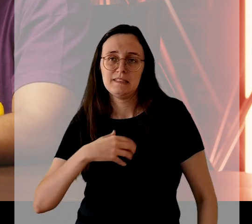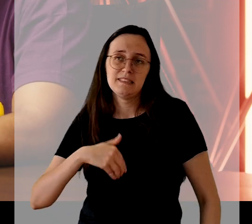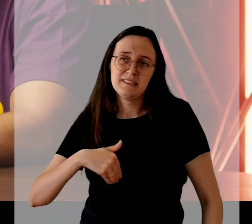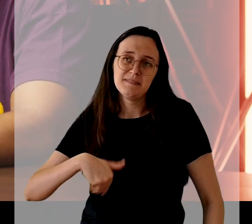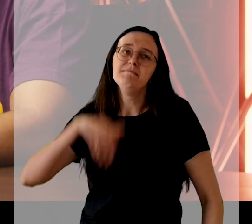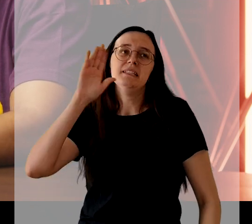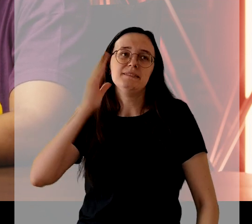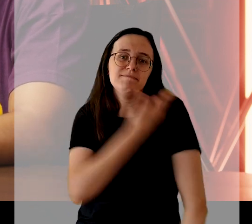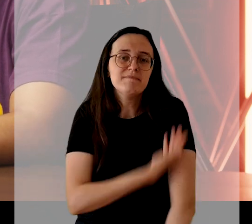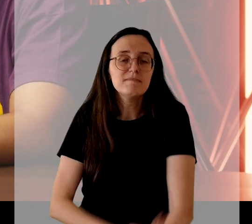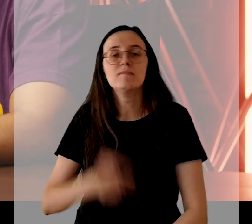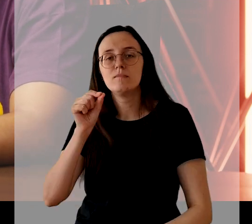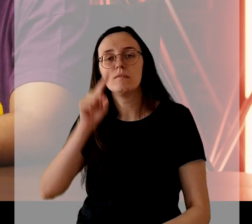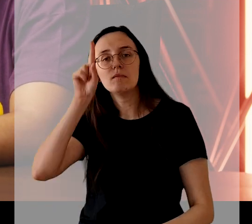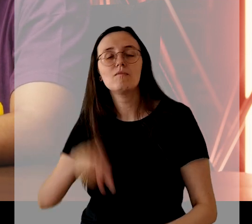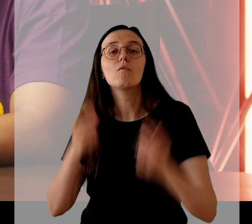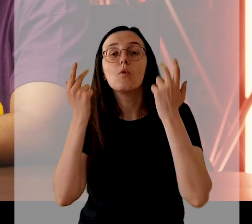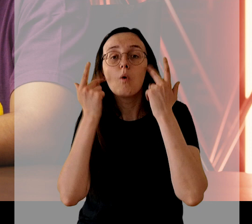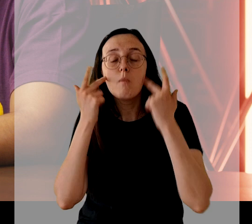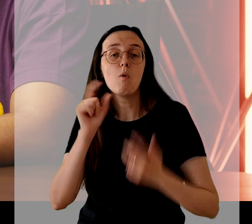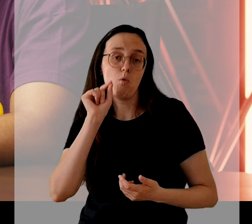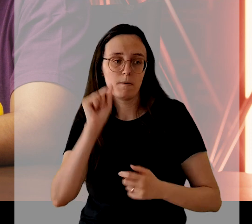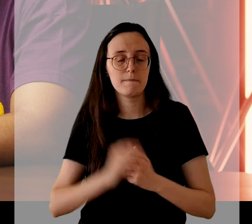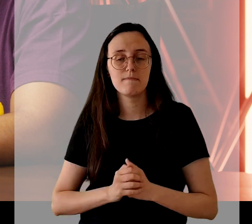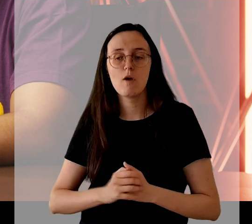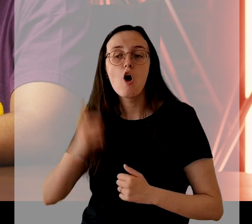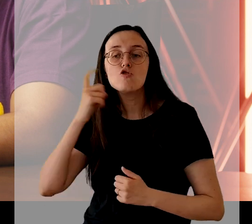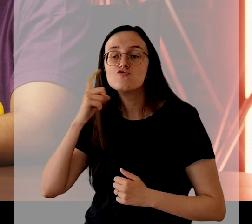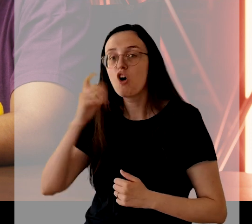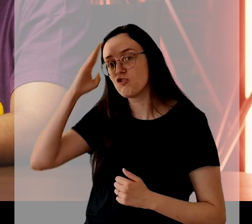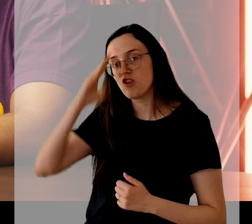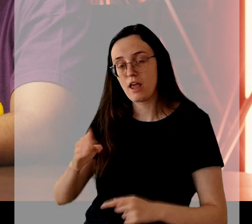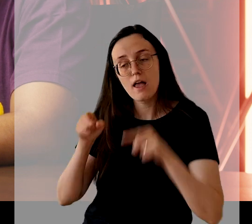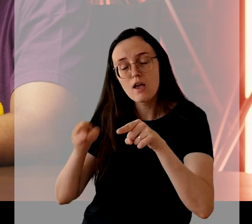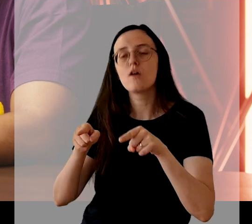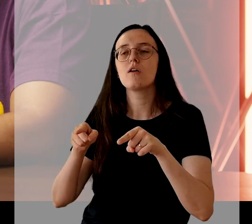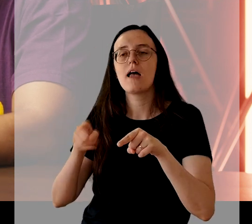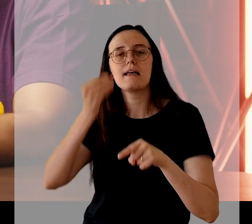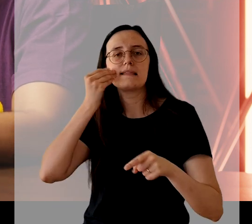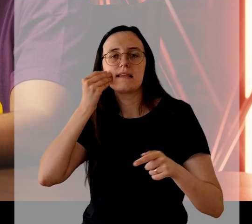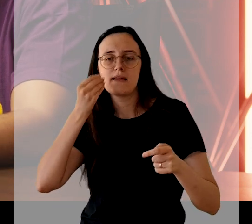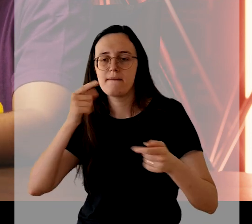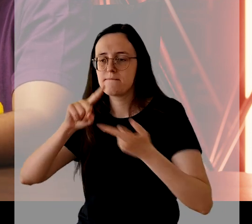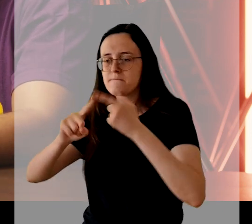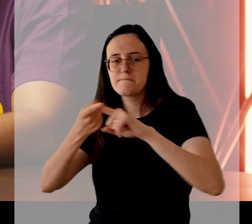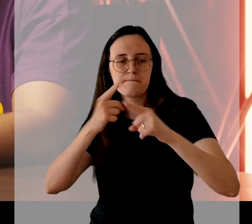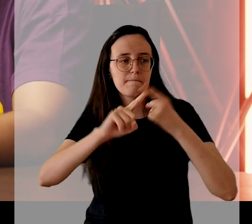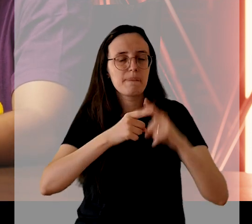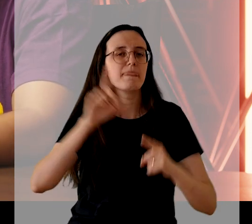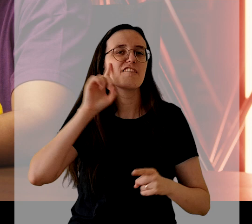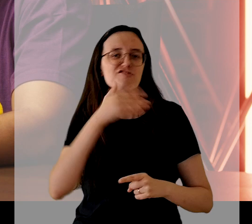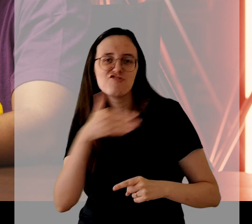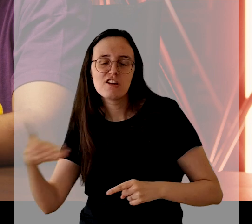questão de praticidade, é muito comum de que o som direto tente negociar